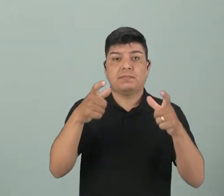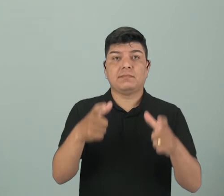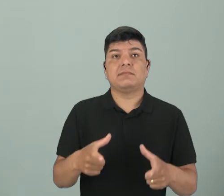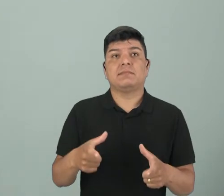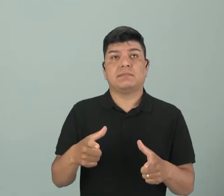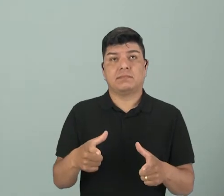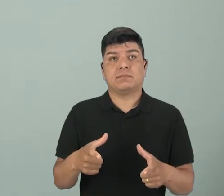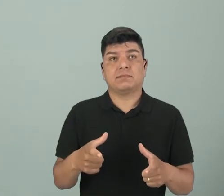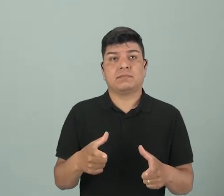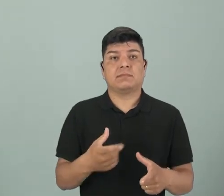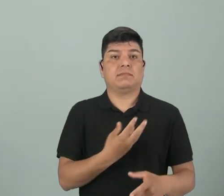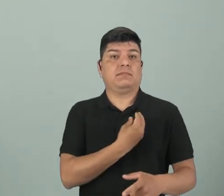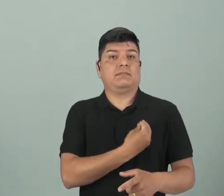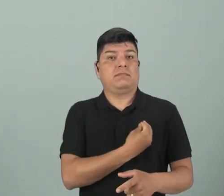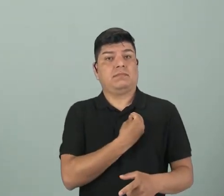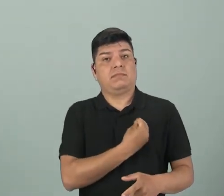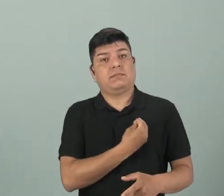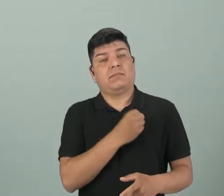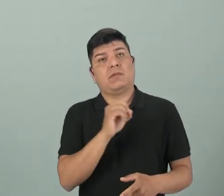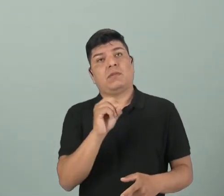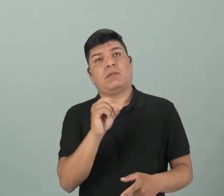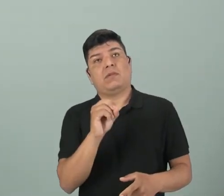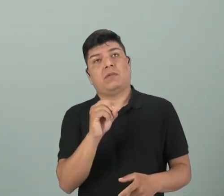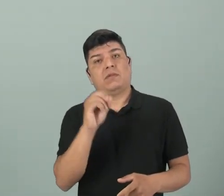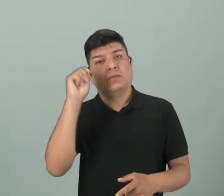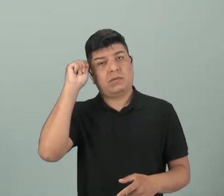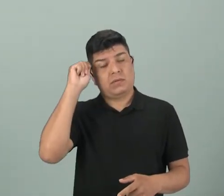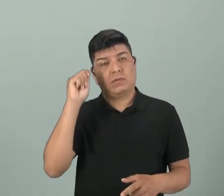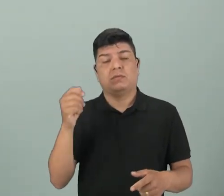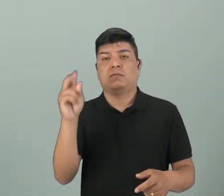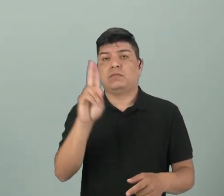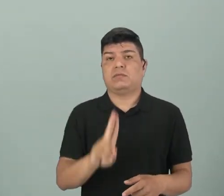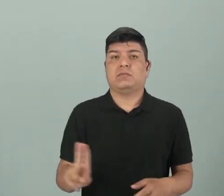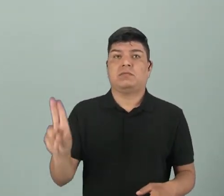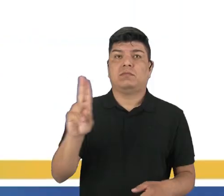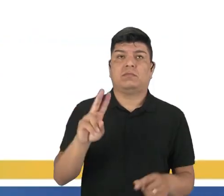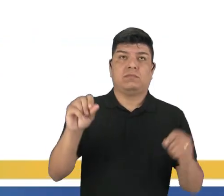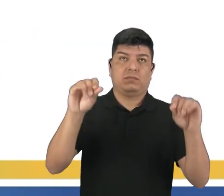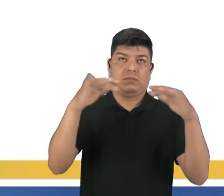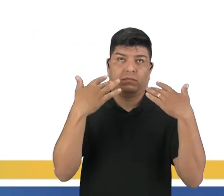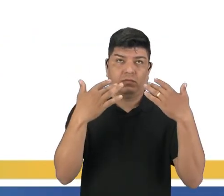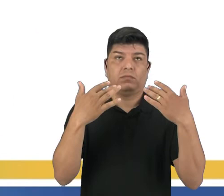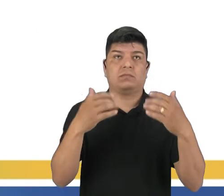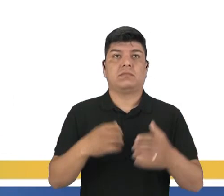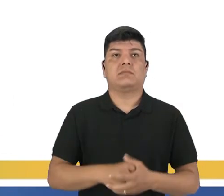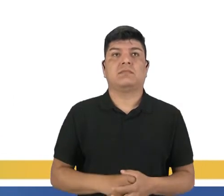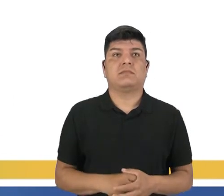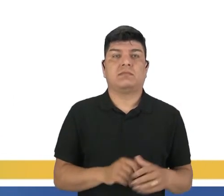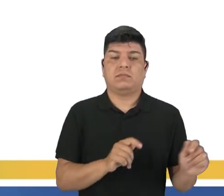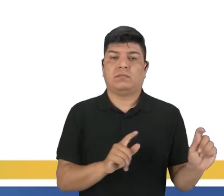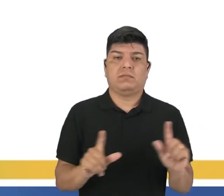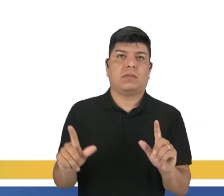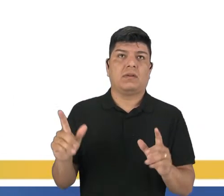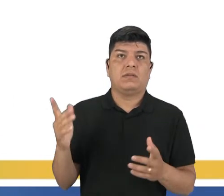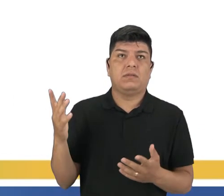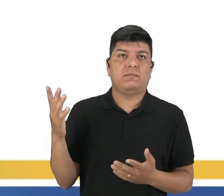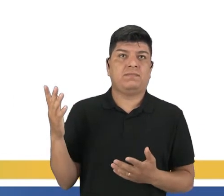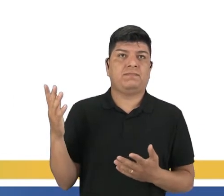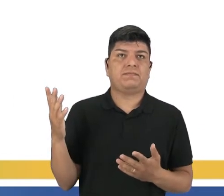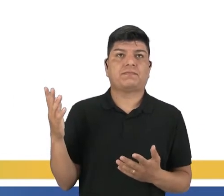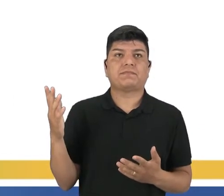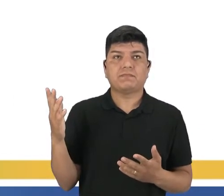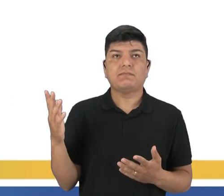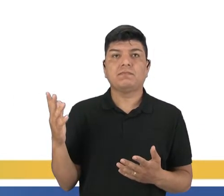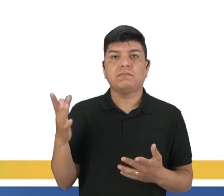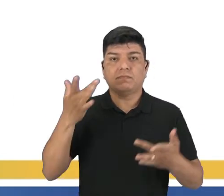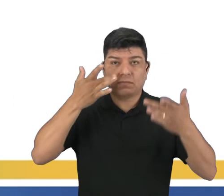cênico convencional que os atores usam, né? Acompanhe comigo aí na telinha. Está vendo o espaço cênico